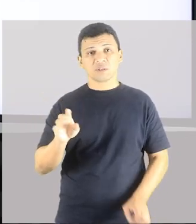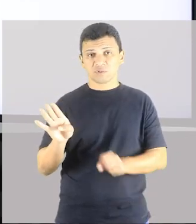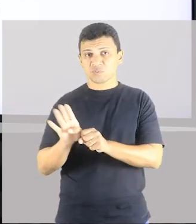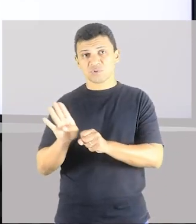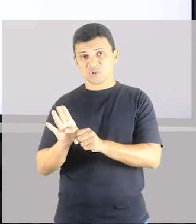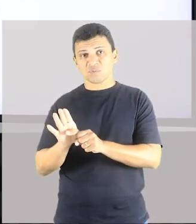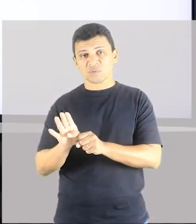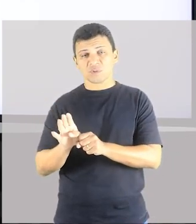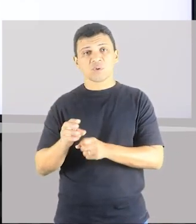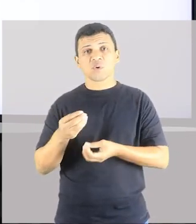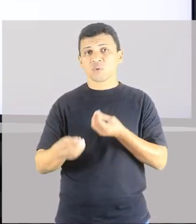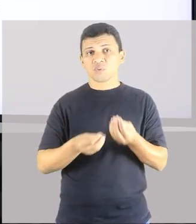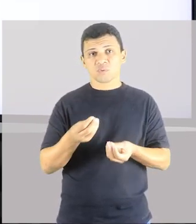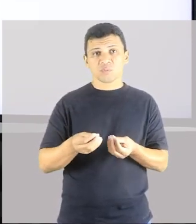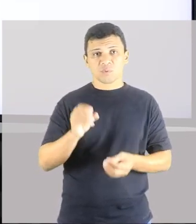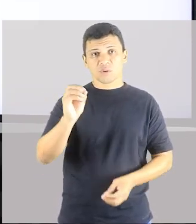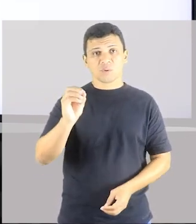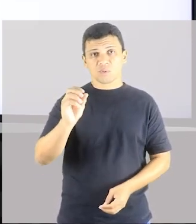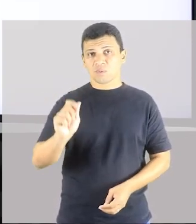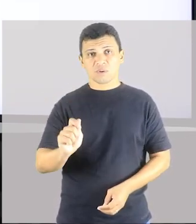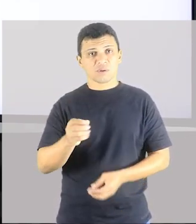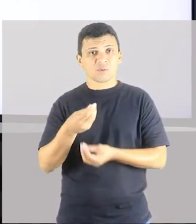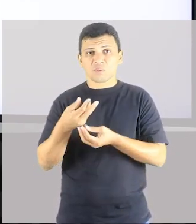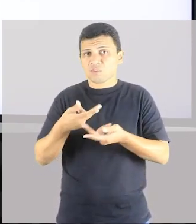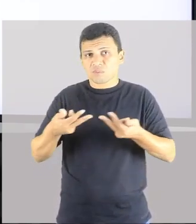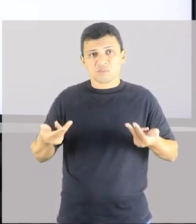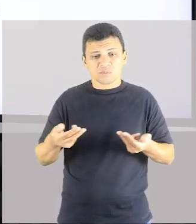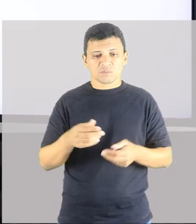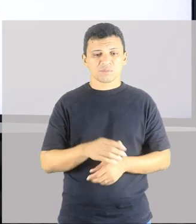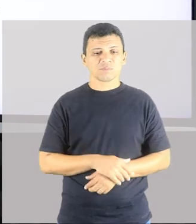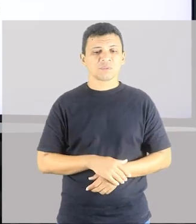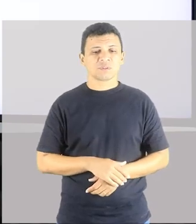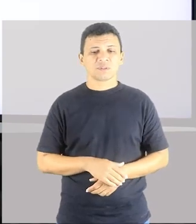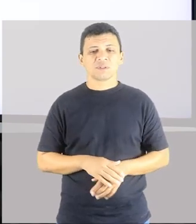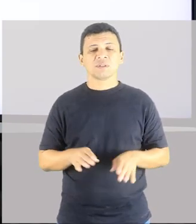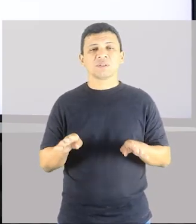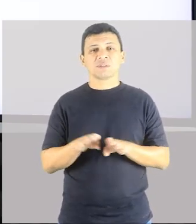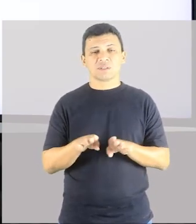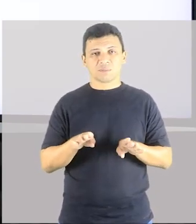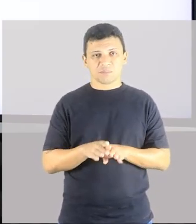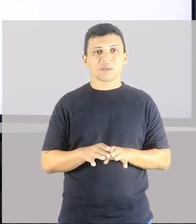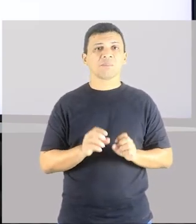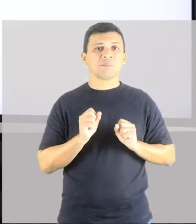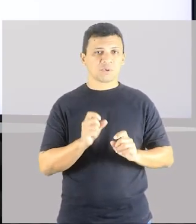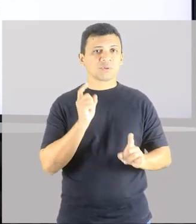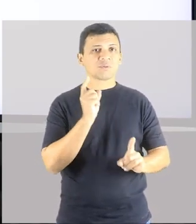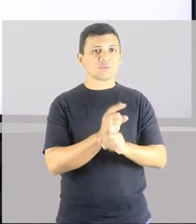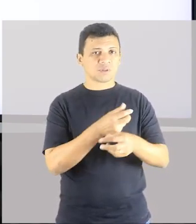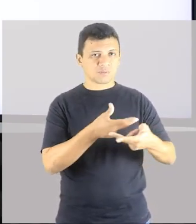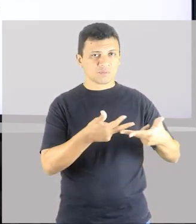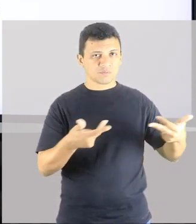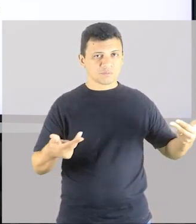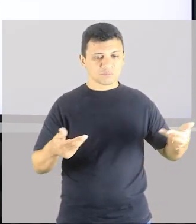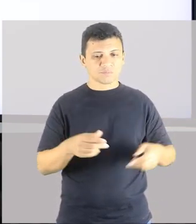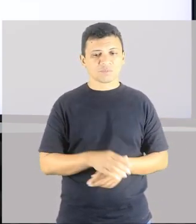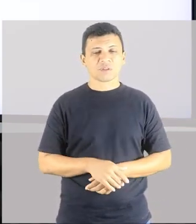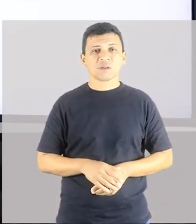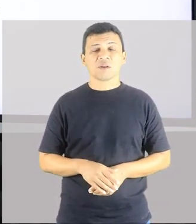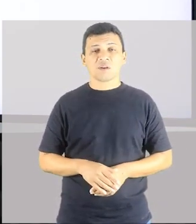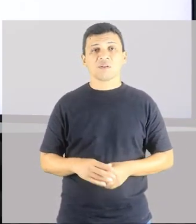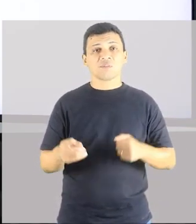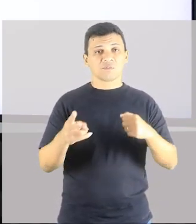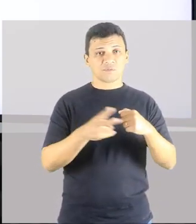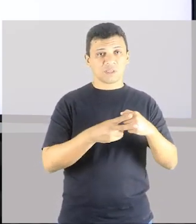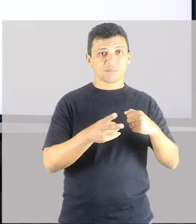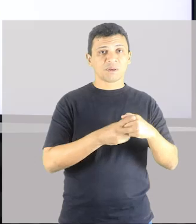adjetivo, um artigo, como eu falei anteriormente. Formas do plural, o dicionário também pode te oferecer isso. Formas verbais,